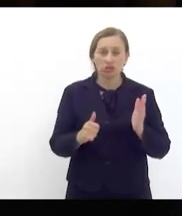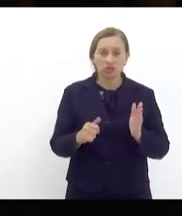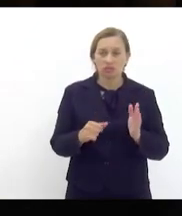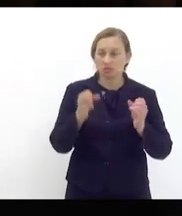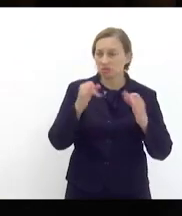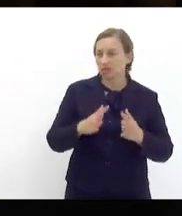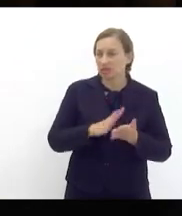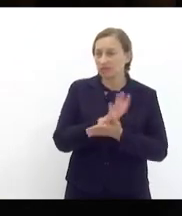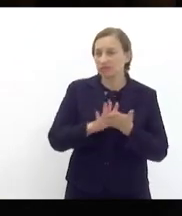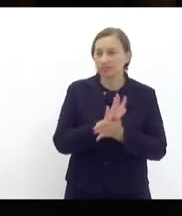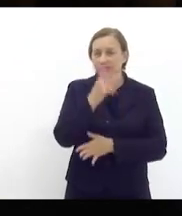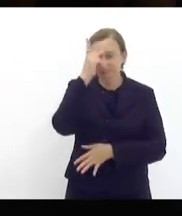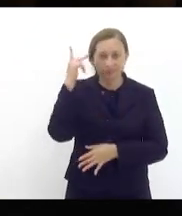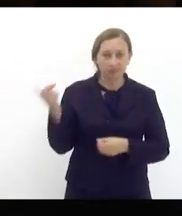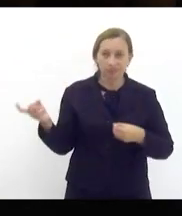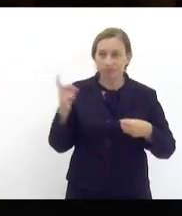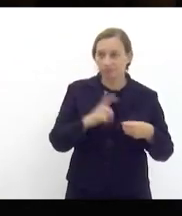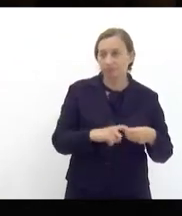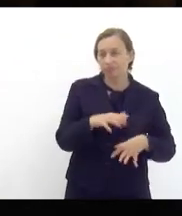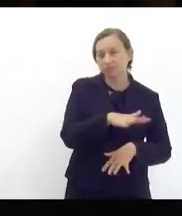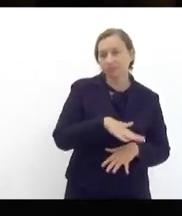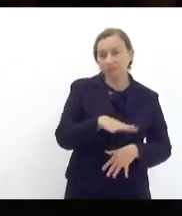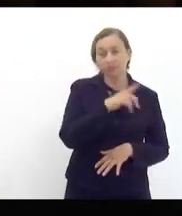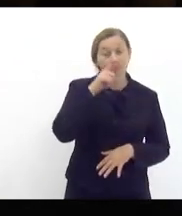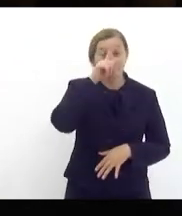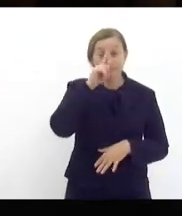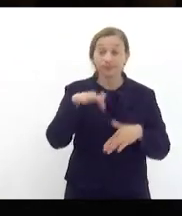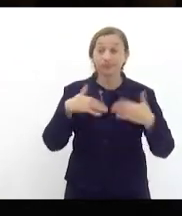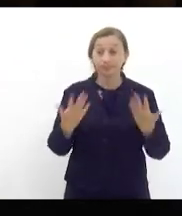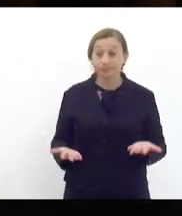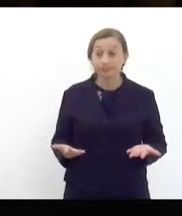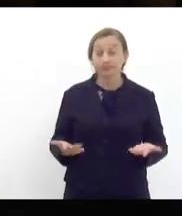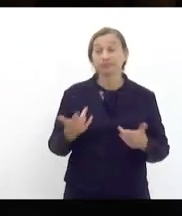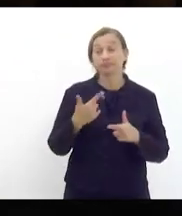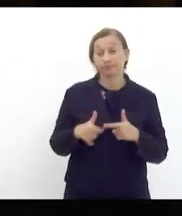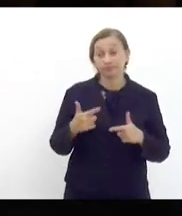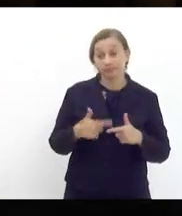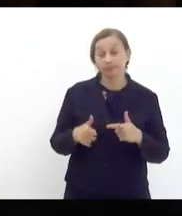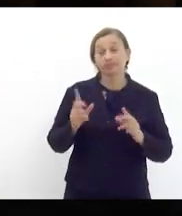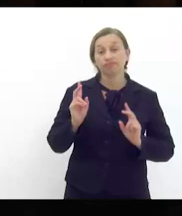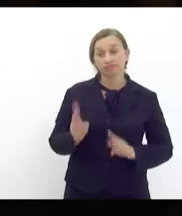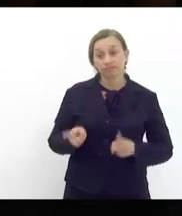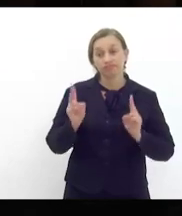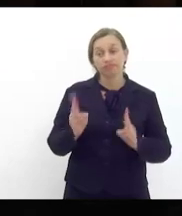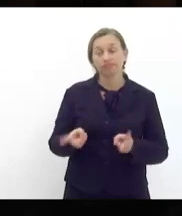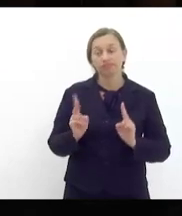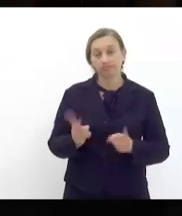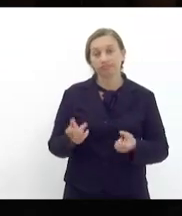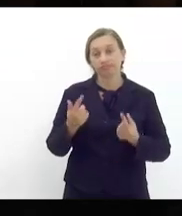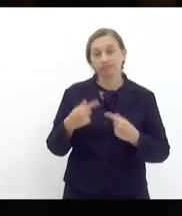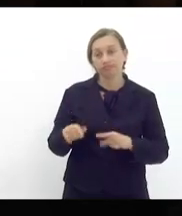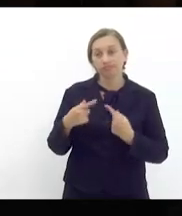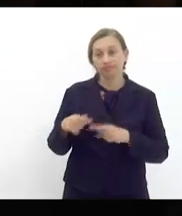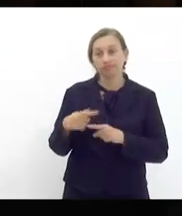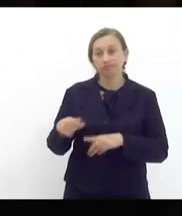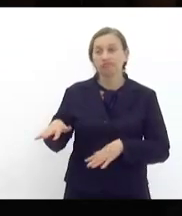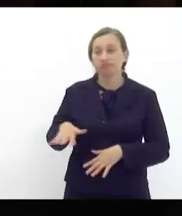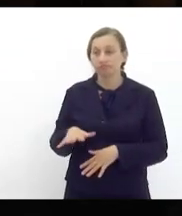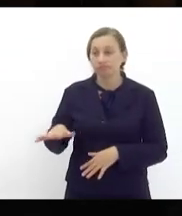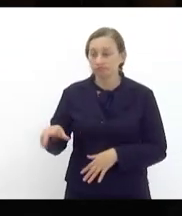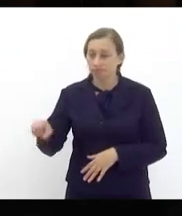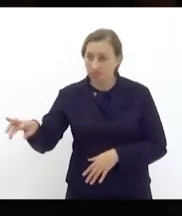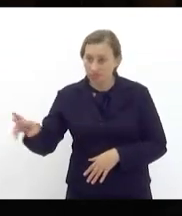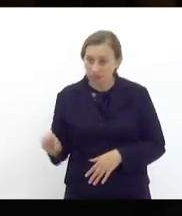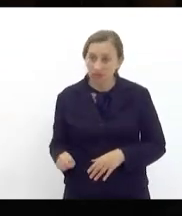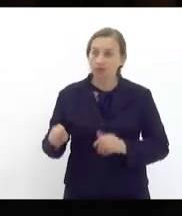e essa pessoa tem que voltar para a área de risco. Então, é uma bola de neve que continua a perseguir a região serrana, e nós